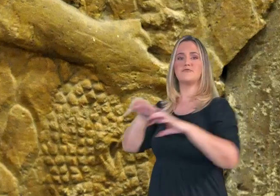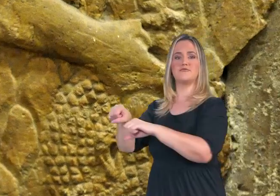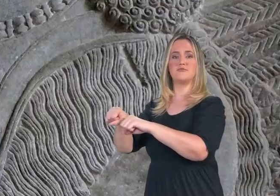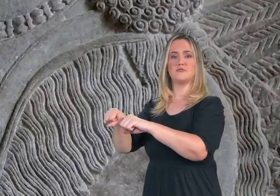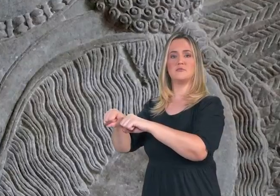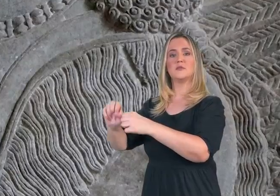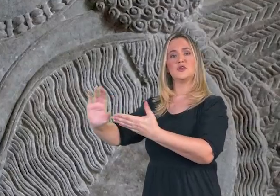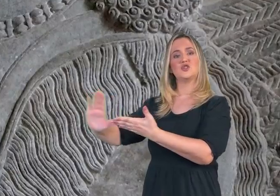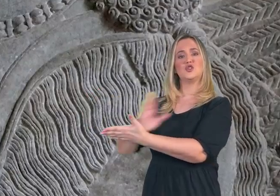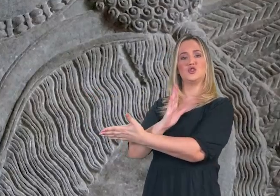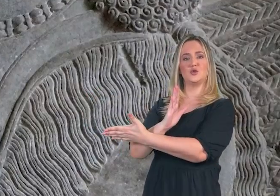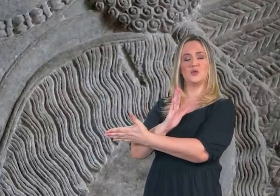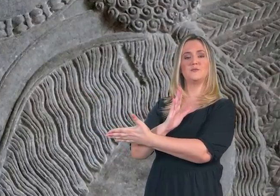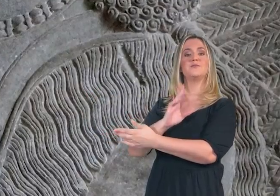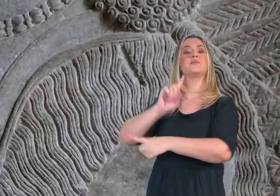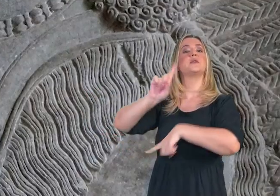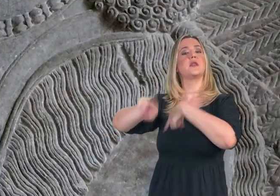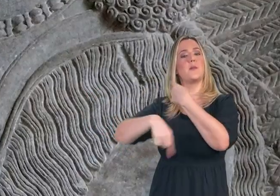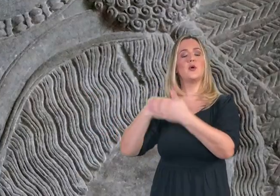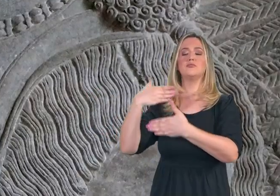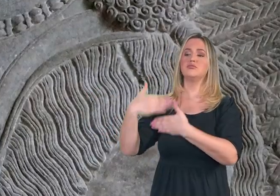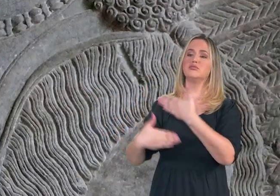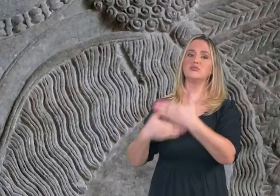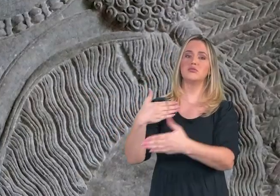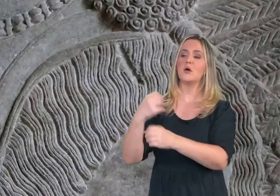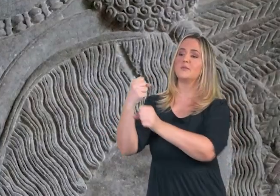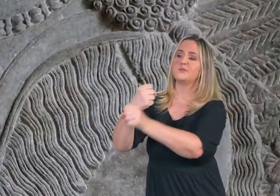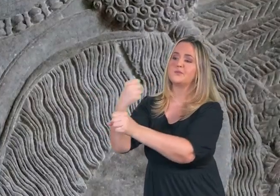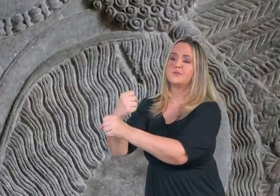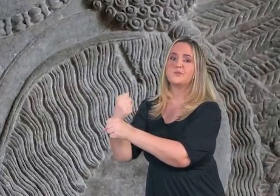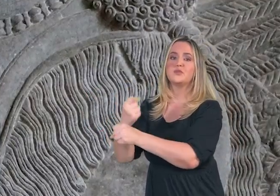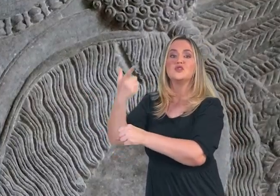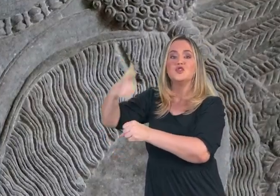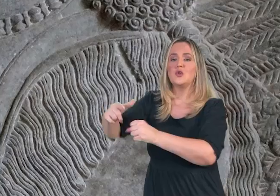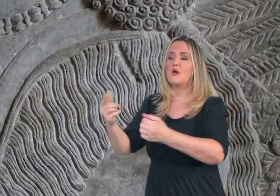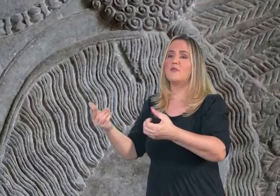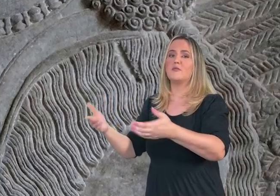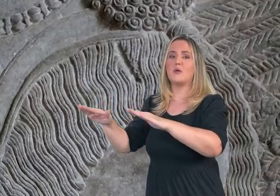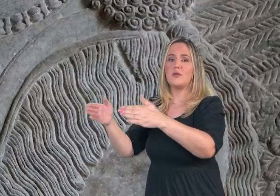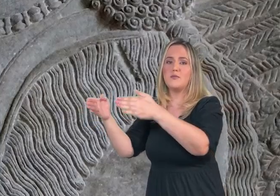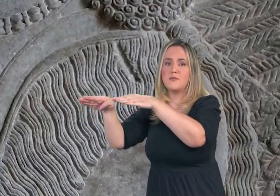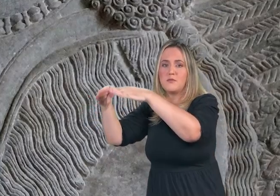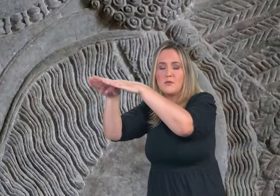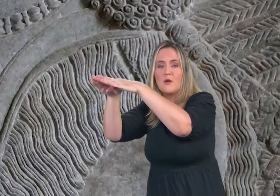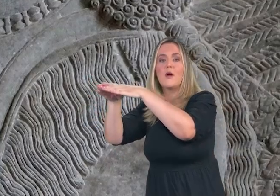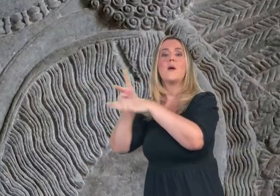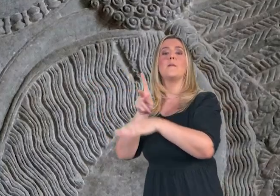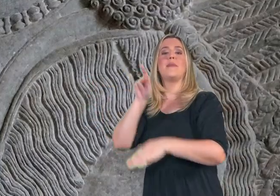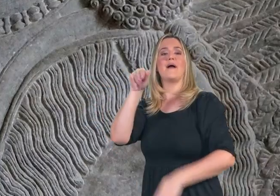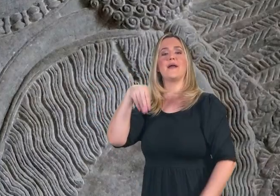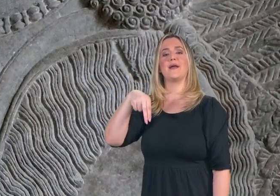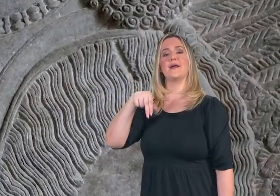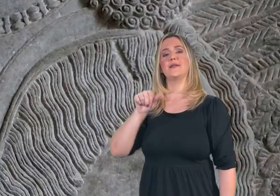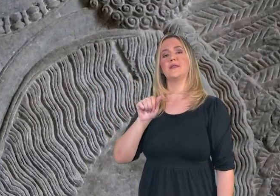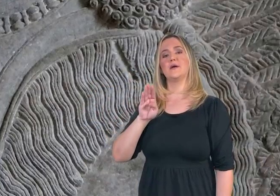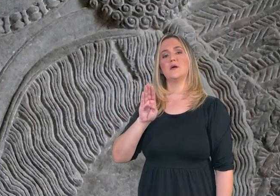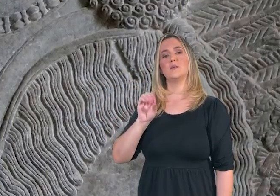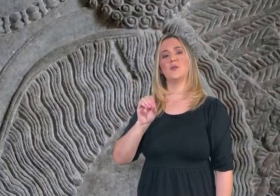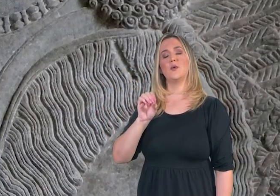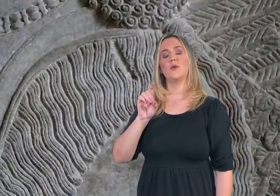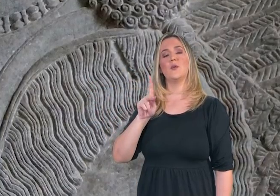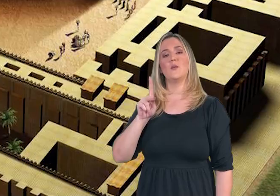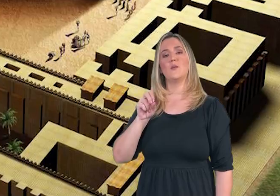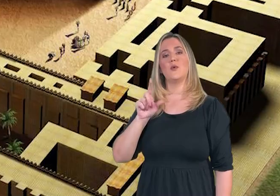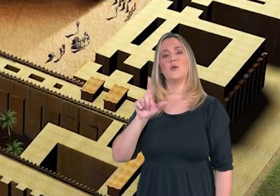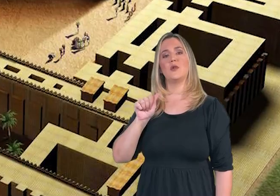Entemenank. Depois a cidade foi reconstruída por Nabopolassar e pelo seu filho Nabucodonosor, que é protagonista da história